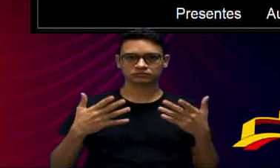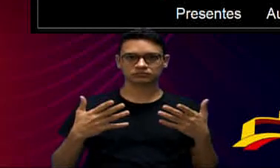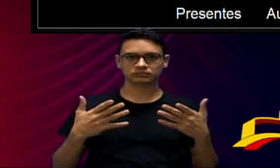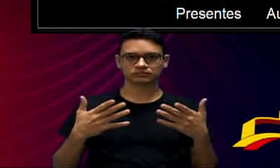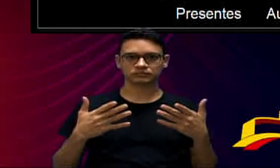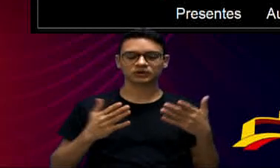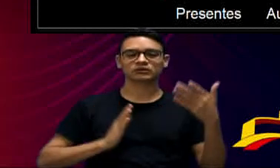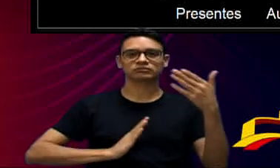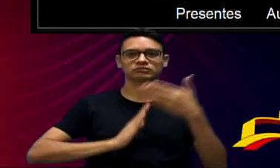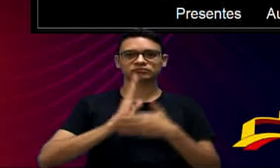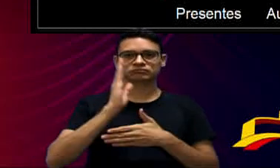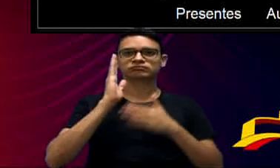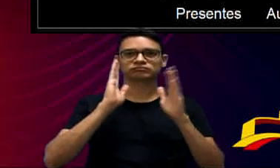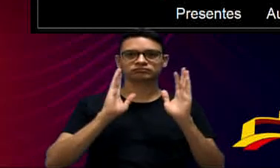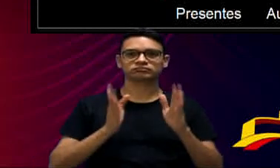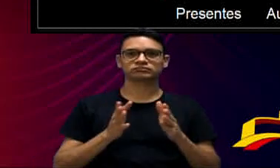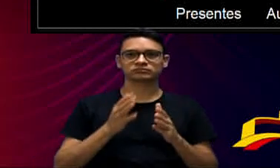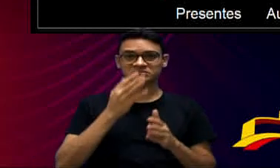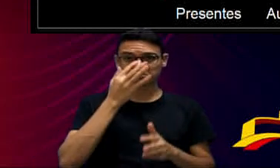aprovado.